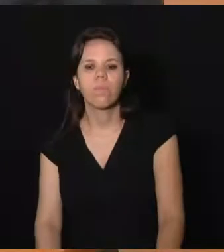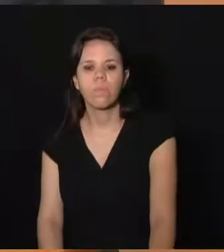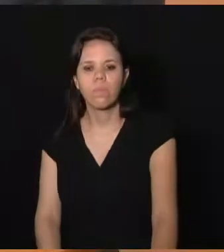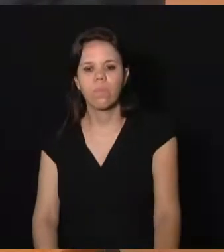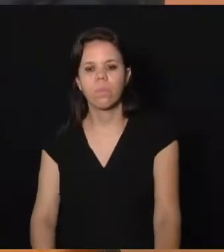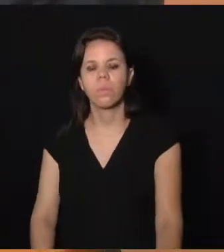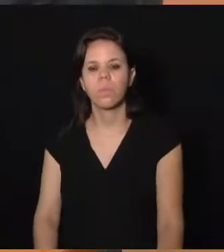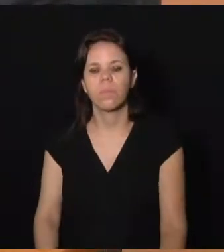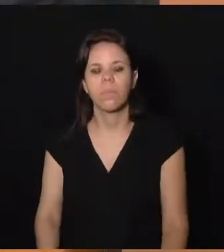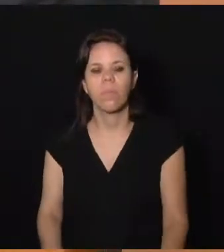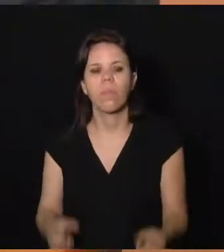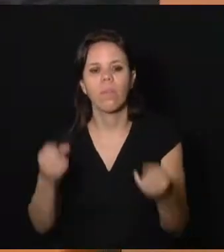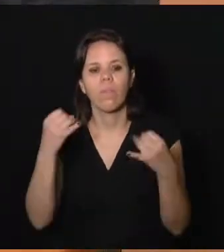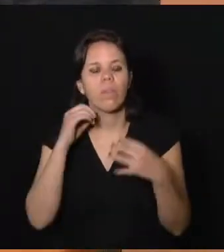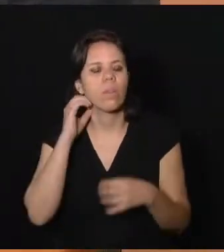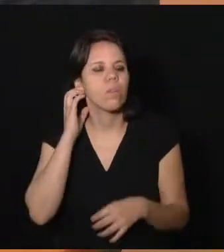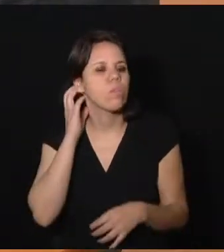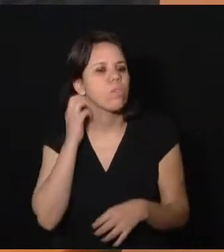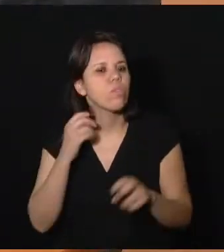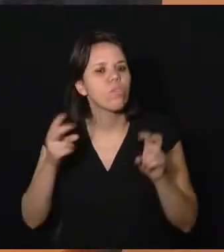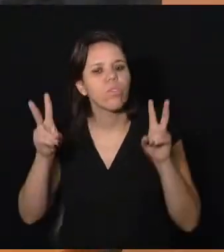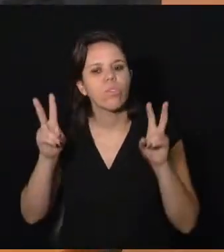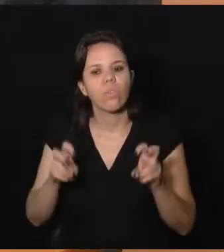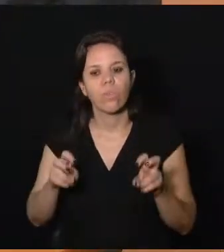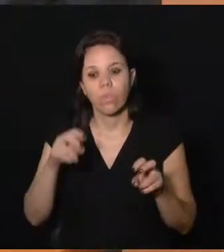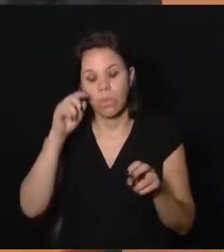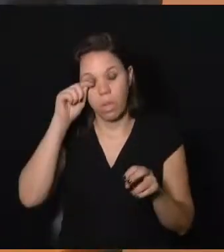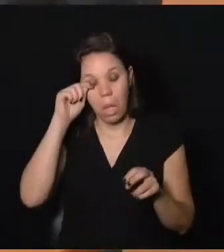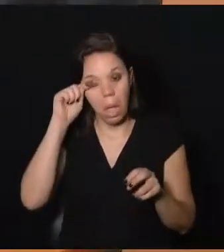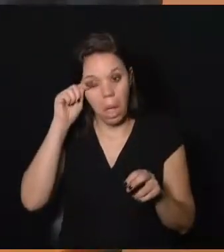Falando um pouquinho em cima da fala do vereador Sidão,